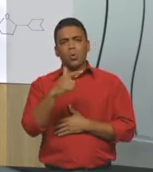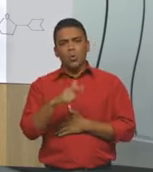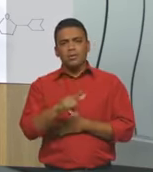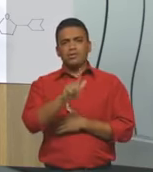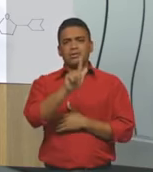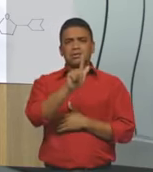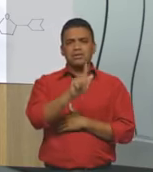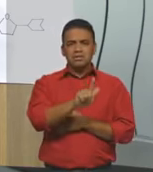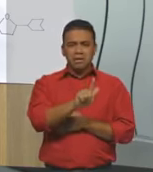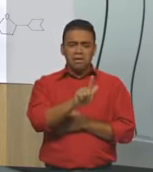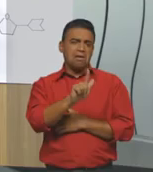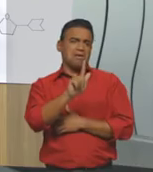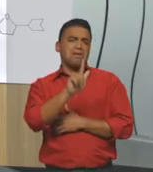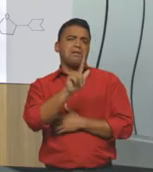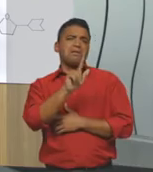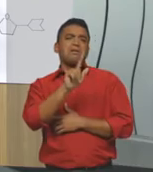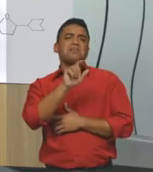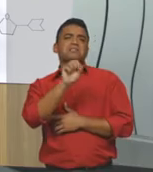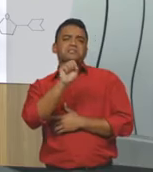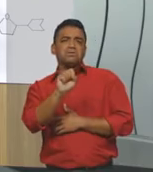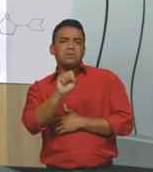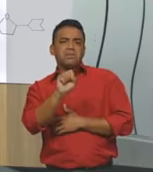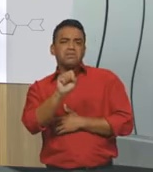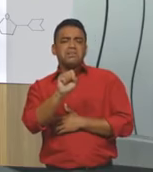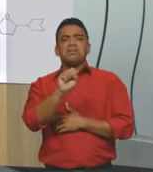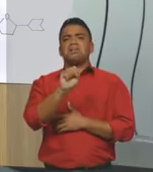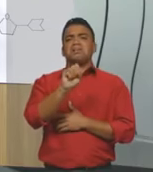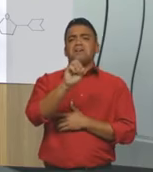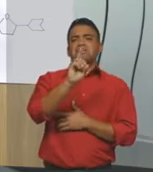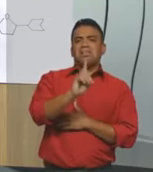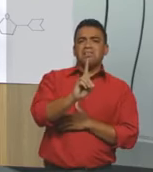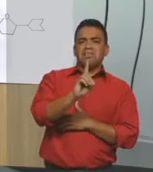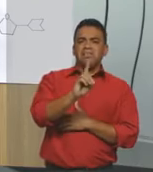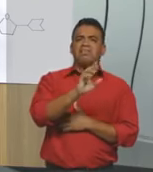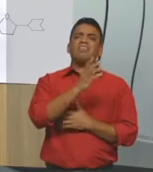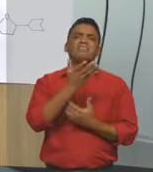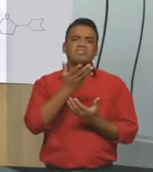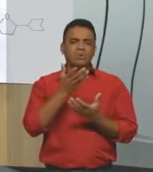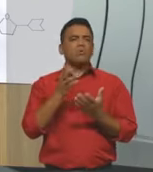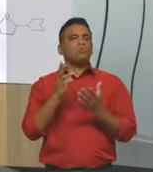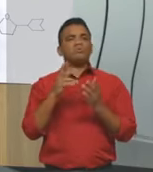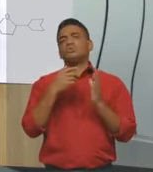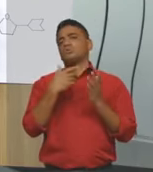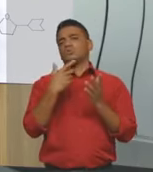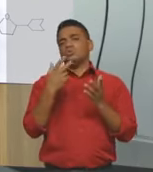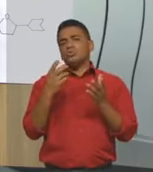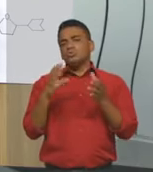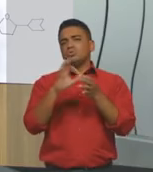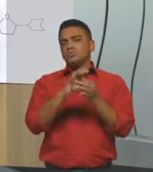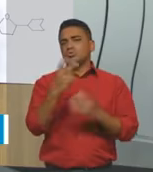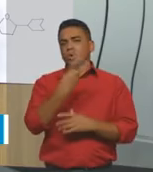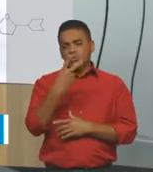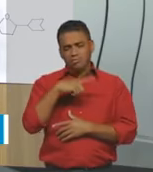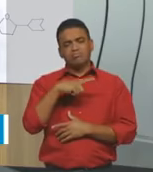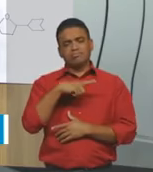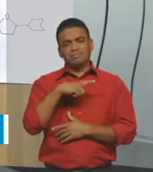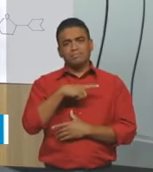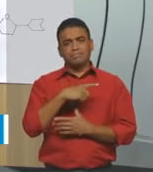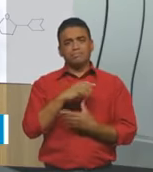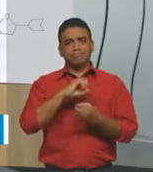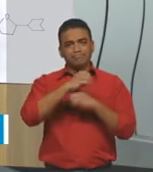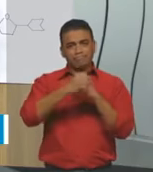guanina, citosina e adenina, ela vai ser o quê? Comum as duas moléculas.